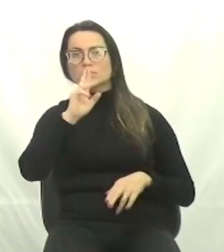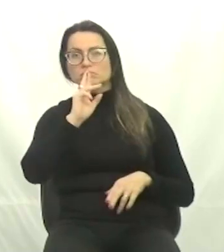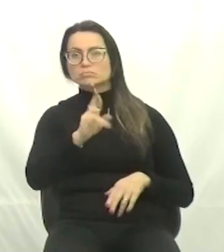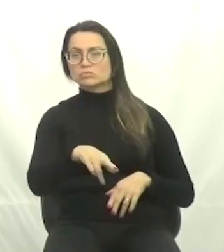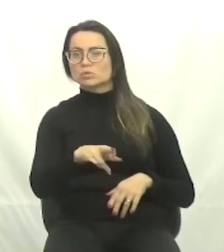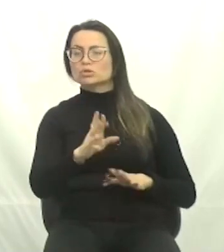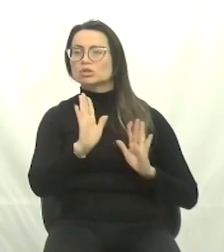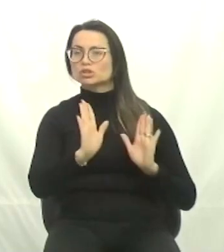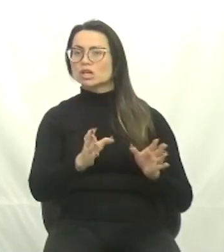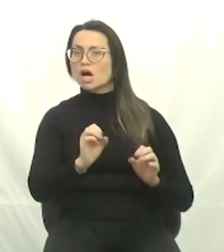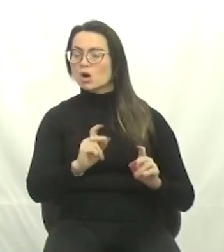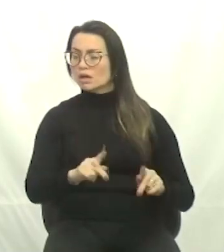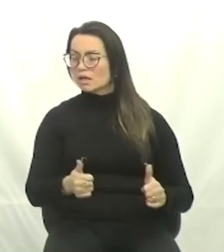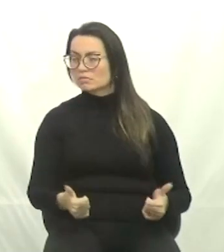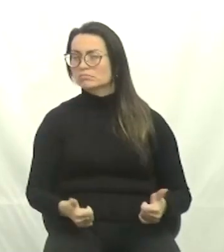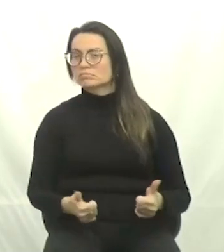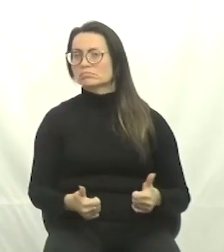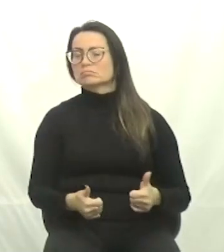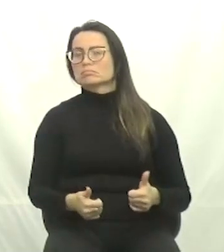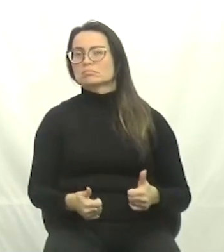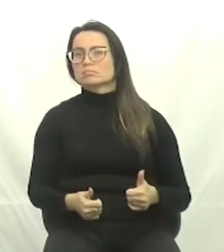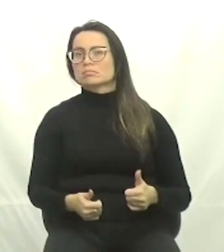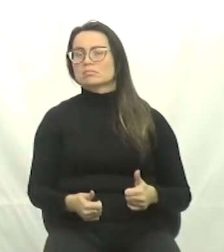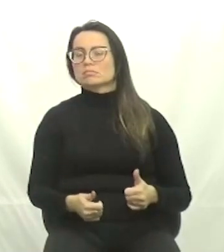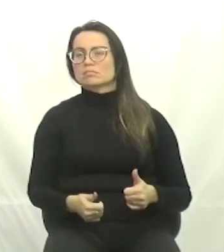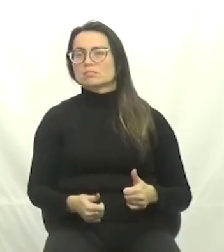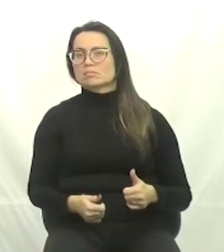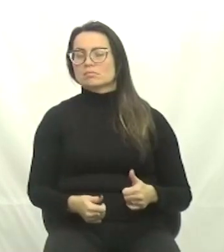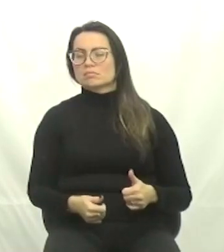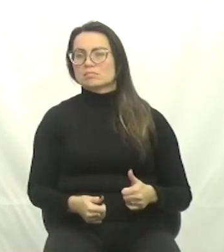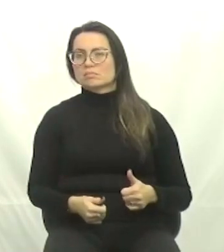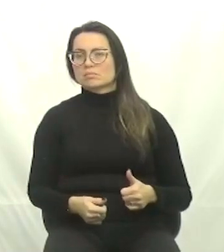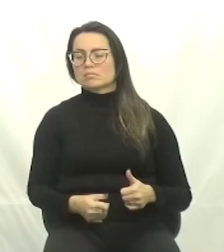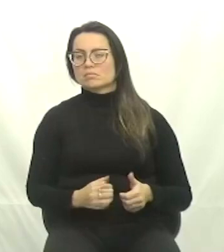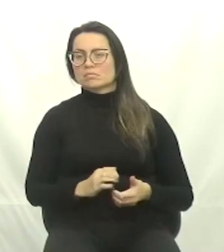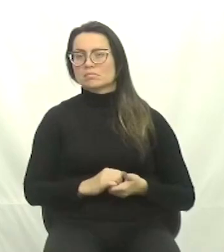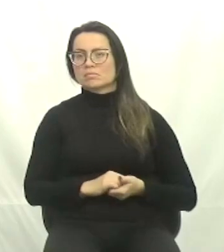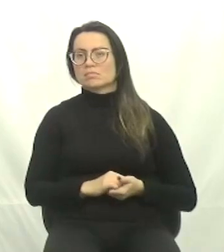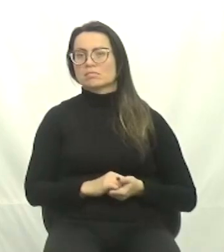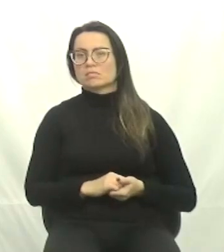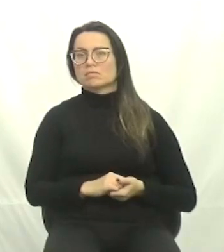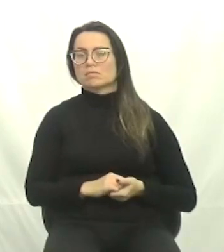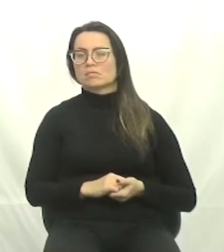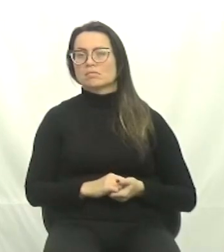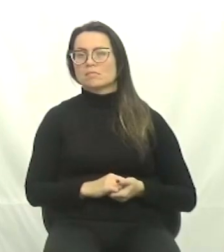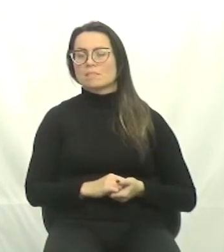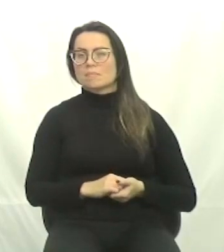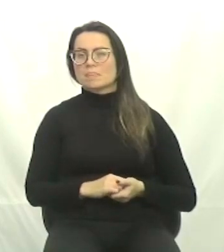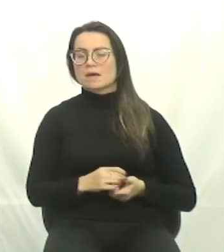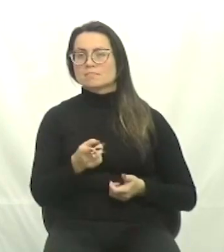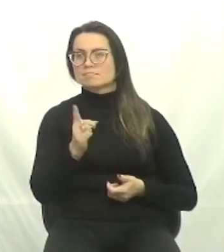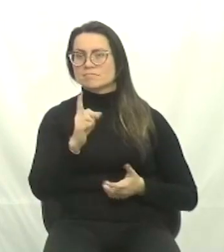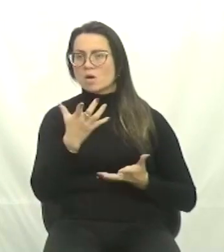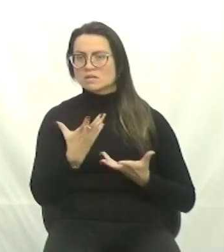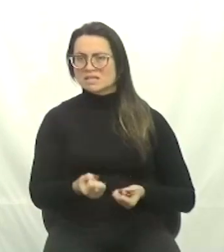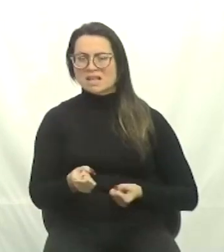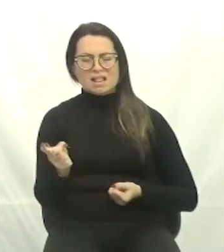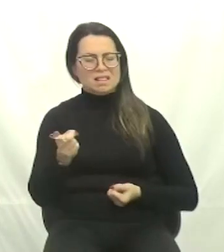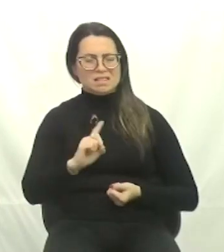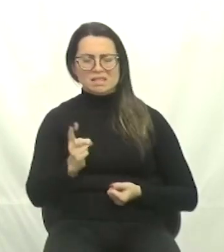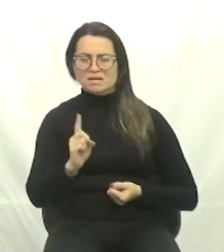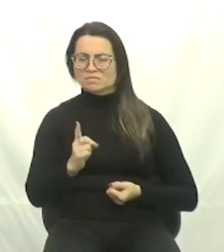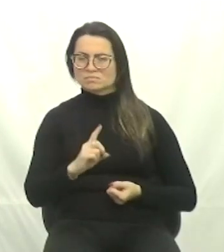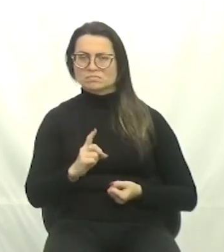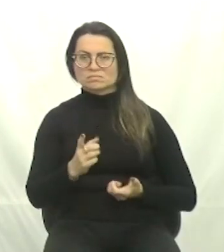requerimento 250 e nos dados que foram apresentados aqui. Não podemos mais aceitar tranquilamente